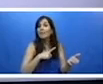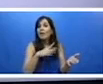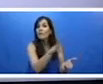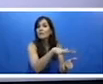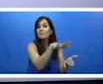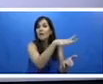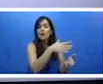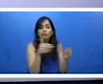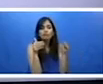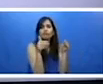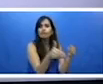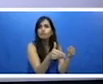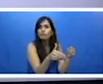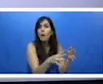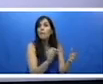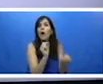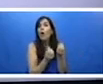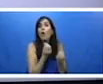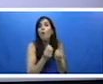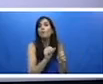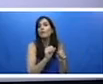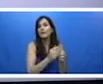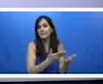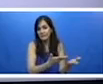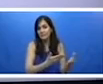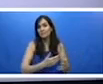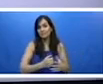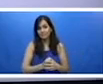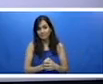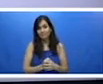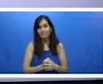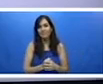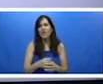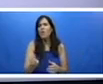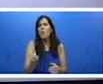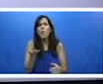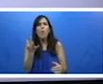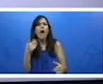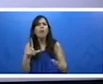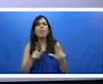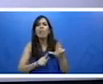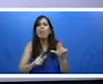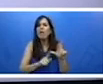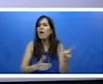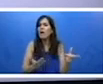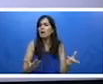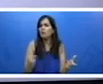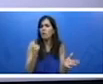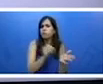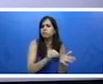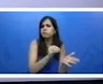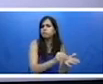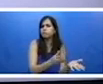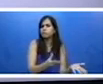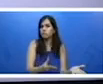definido, o que poderá ser, quantas letras eu vou poder